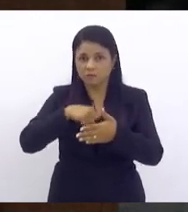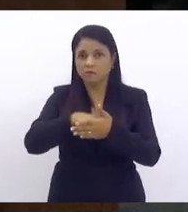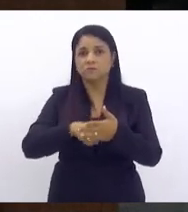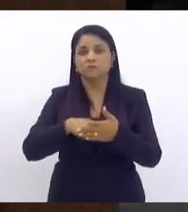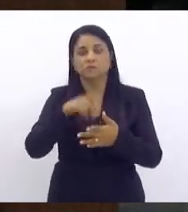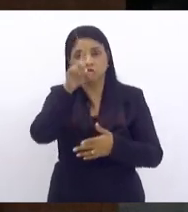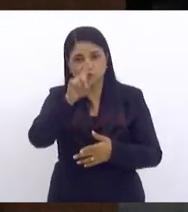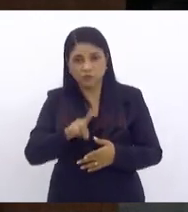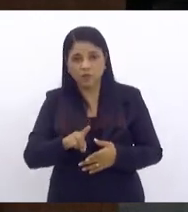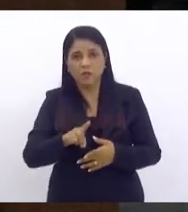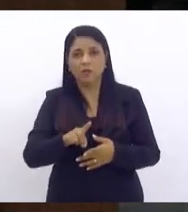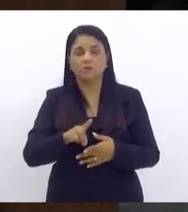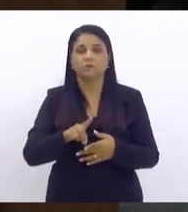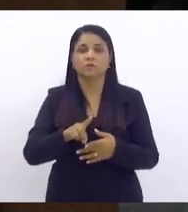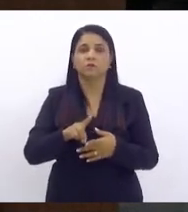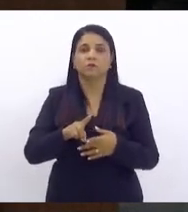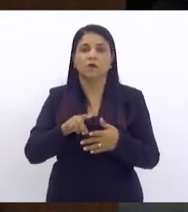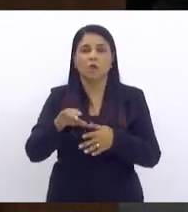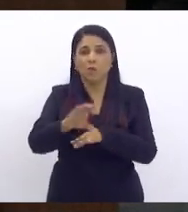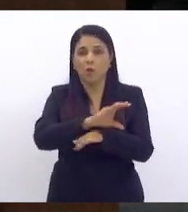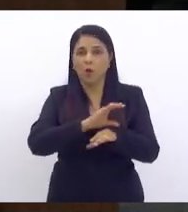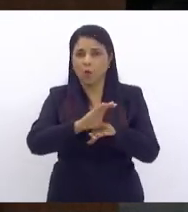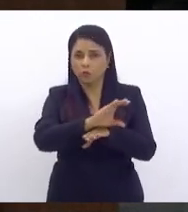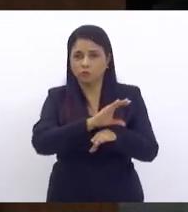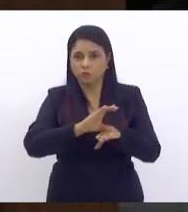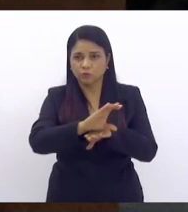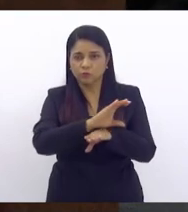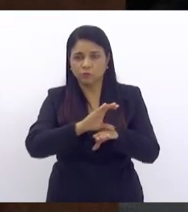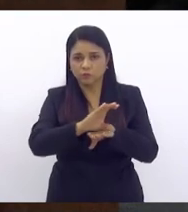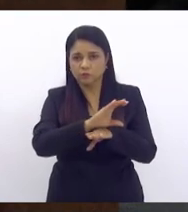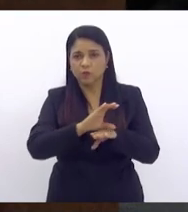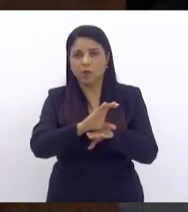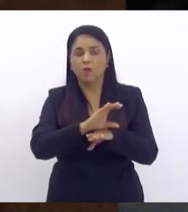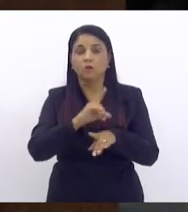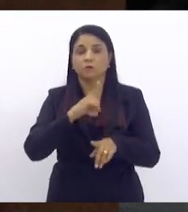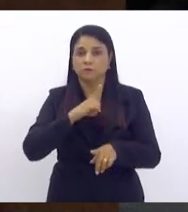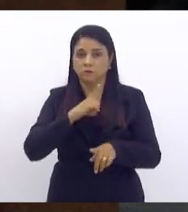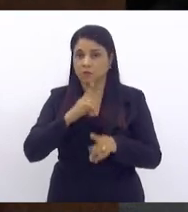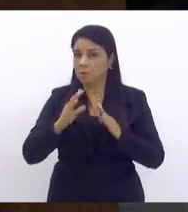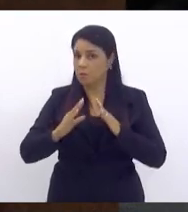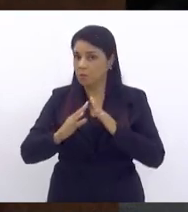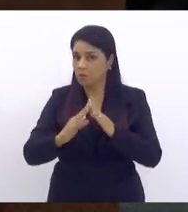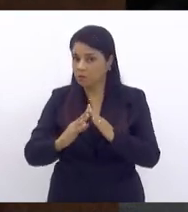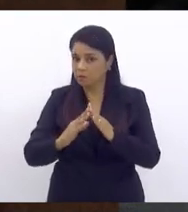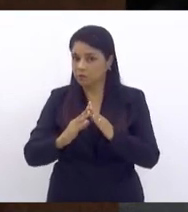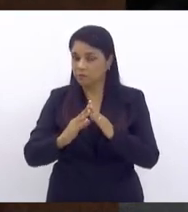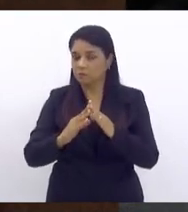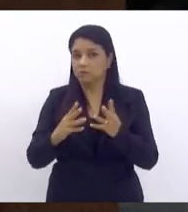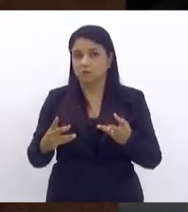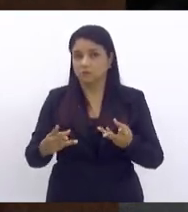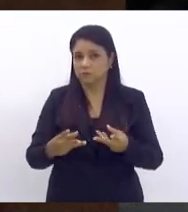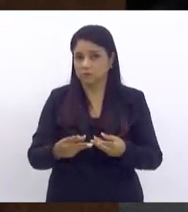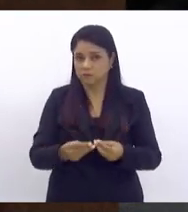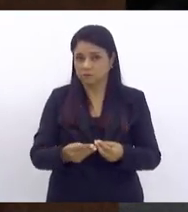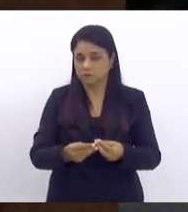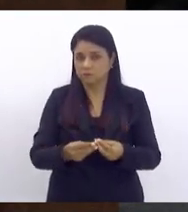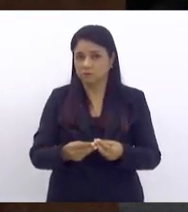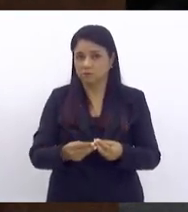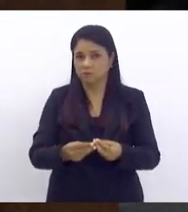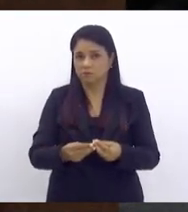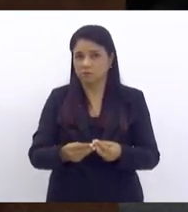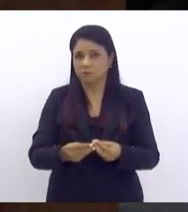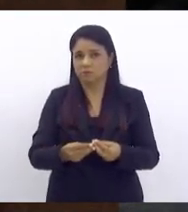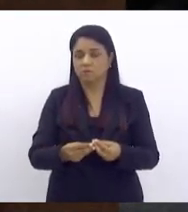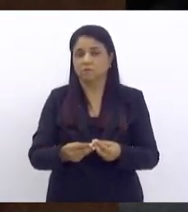um direito, como a Constituição prevê. Então, ter moradias que sejam sensíveis, mas mais